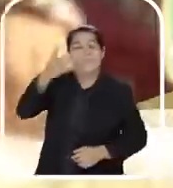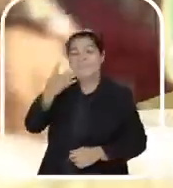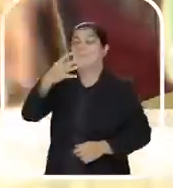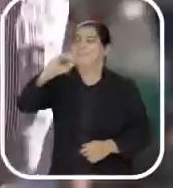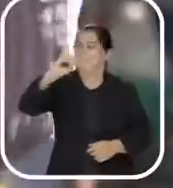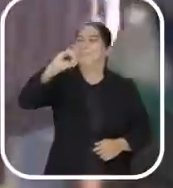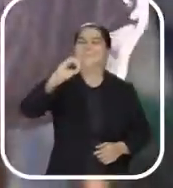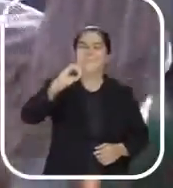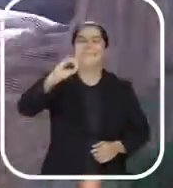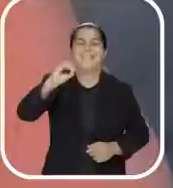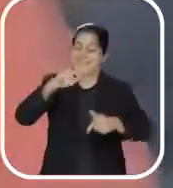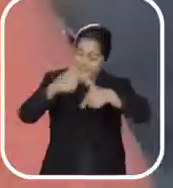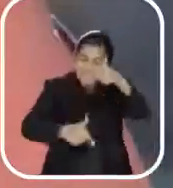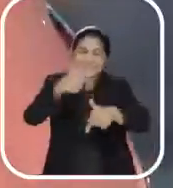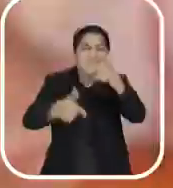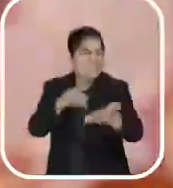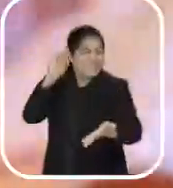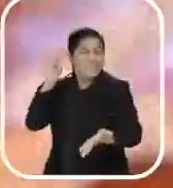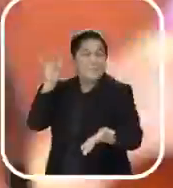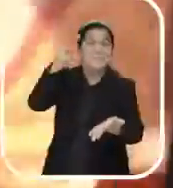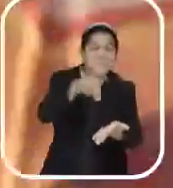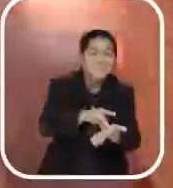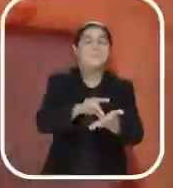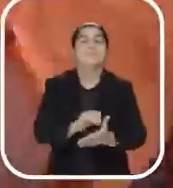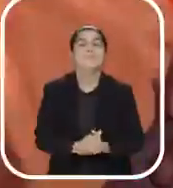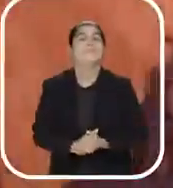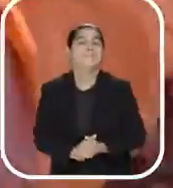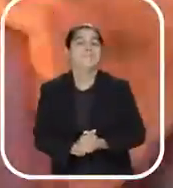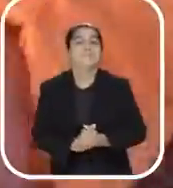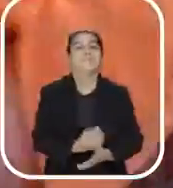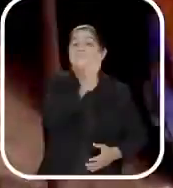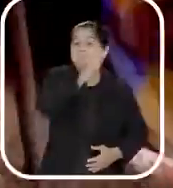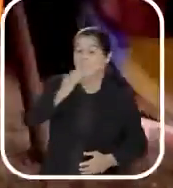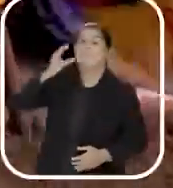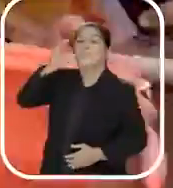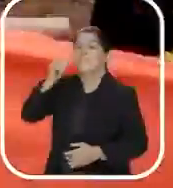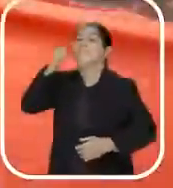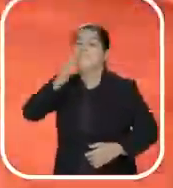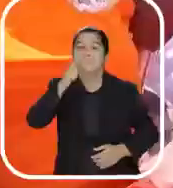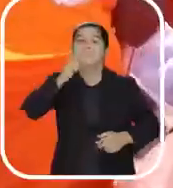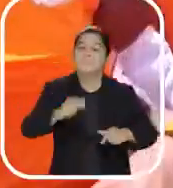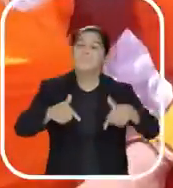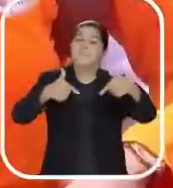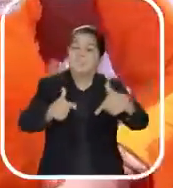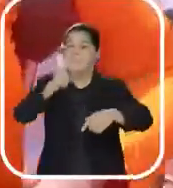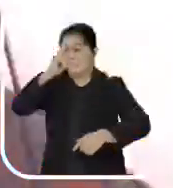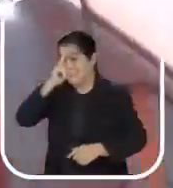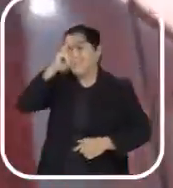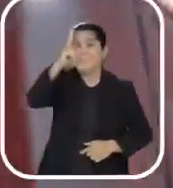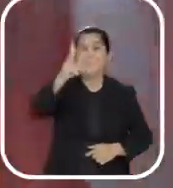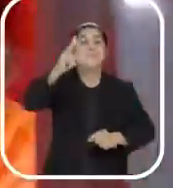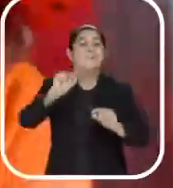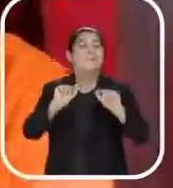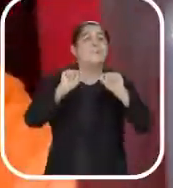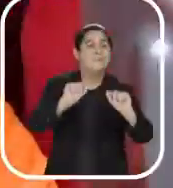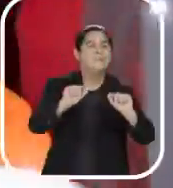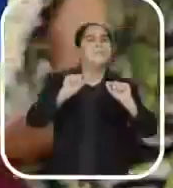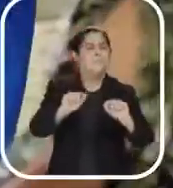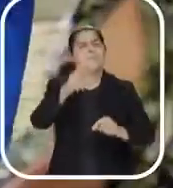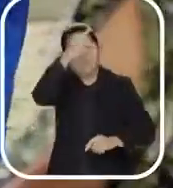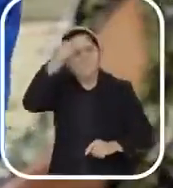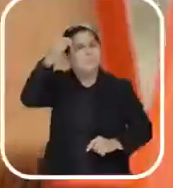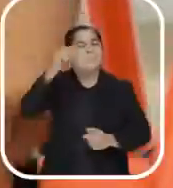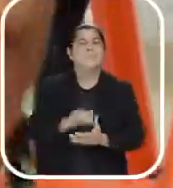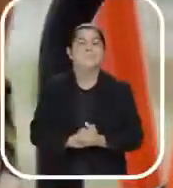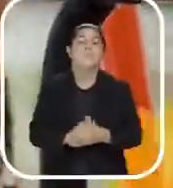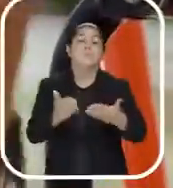Pessoa! Cida é 40, trabalho de verdade. Cida é a mulher forte e